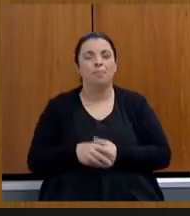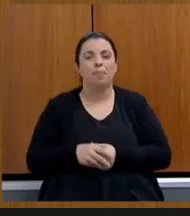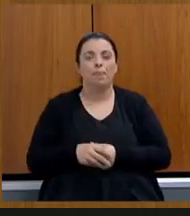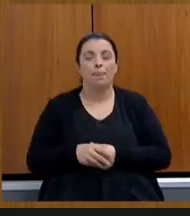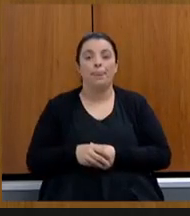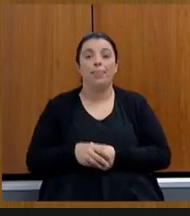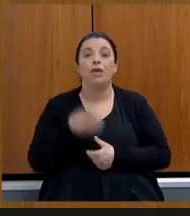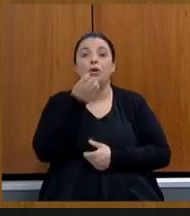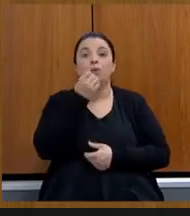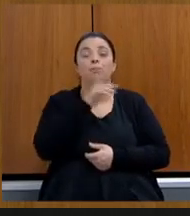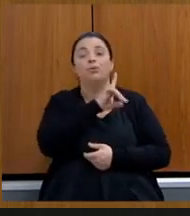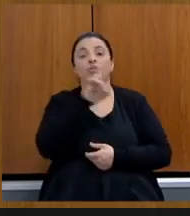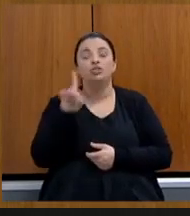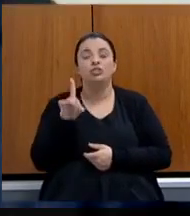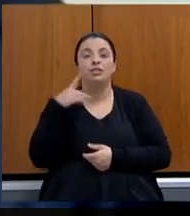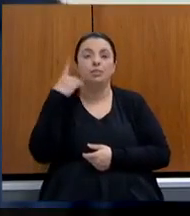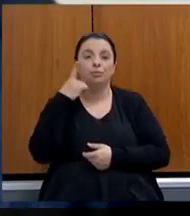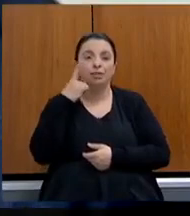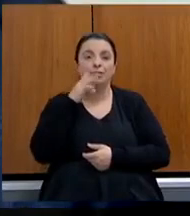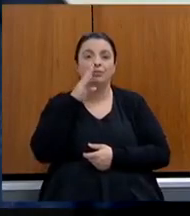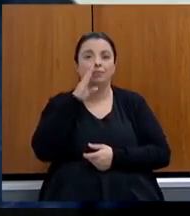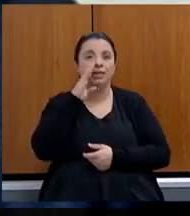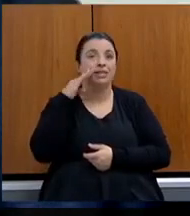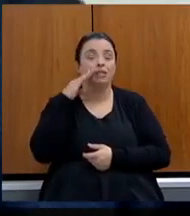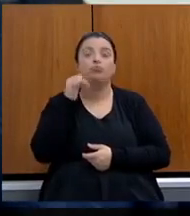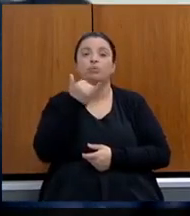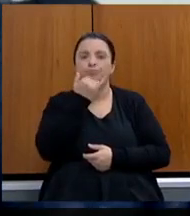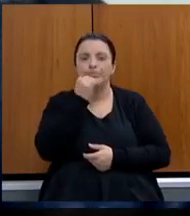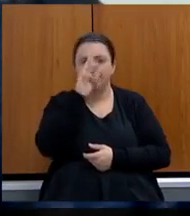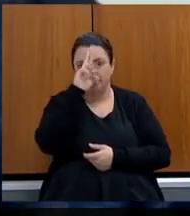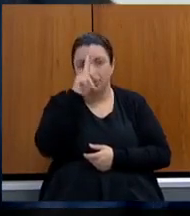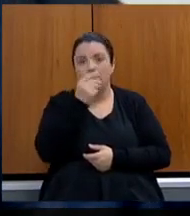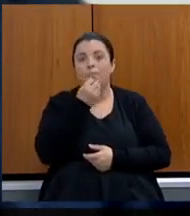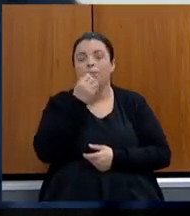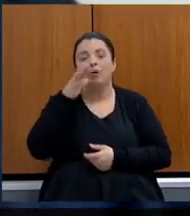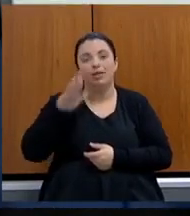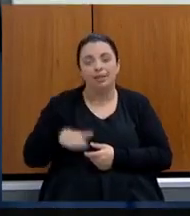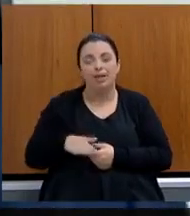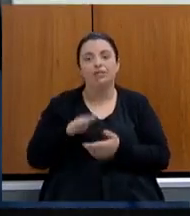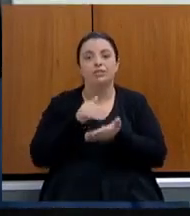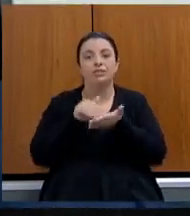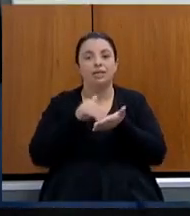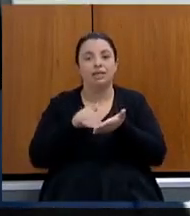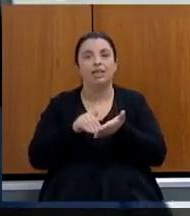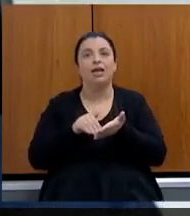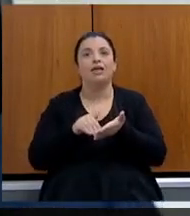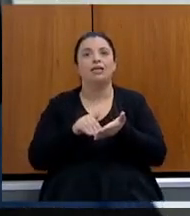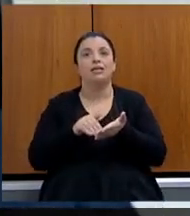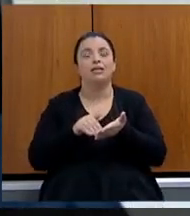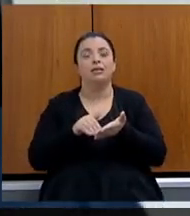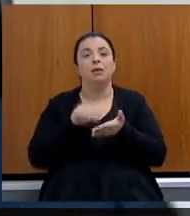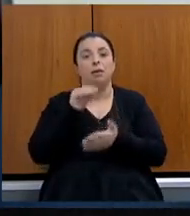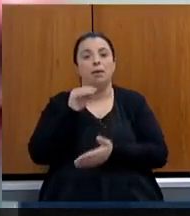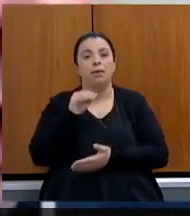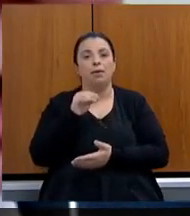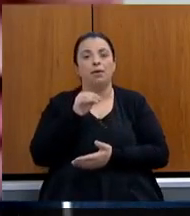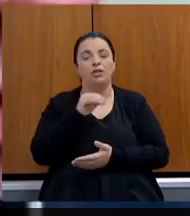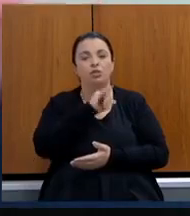Oi bom dia deve tá de boa tarde Beatriz secretária eu